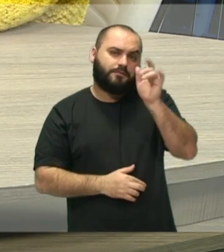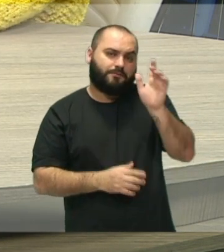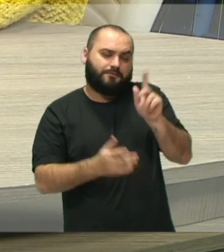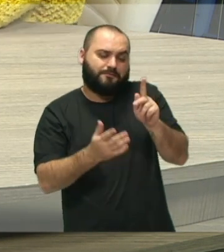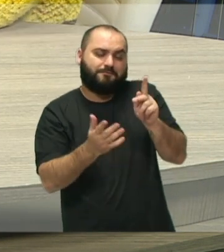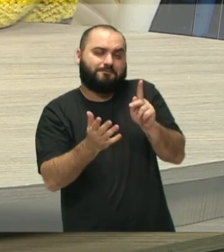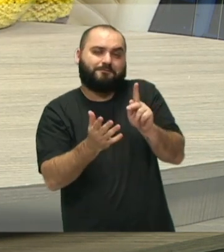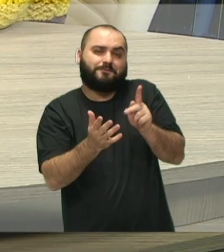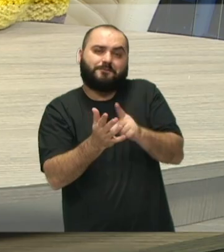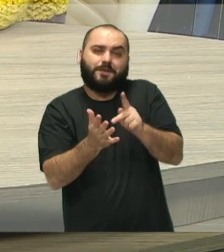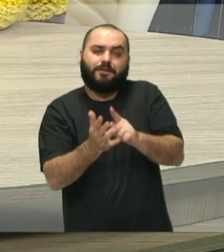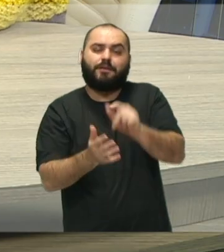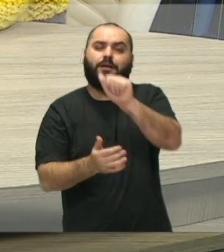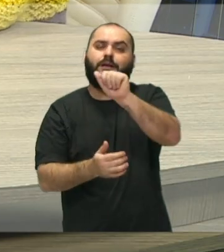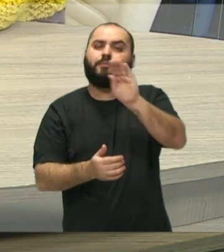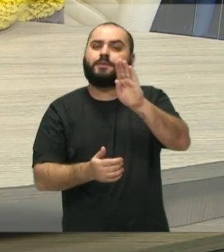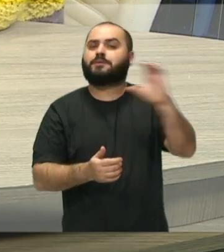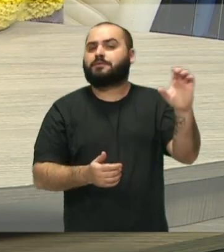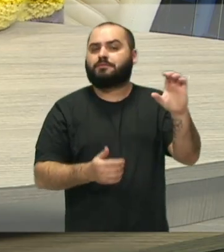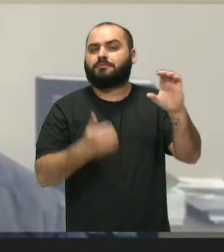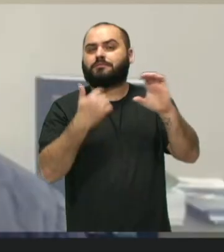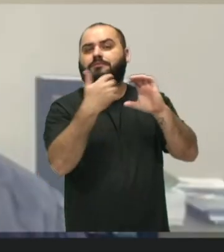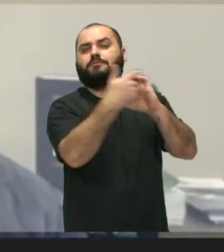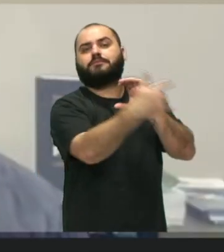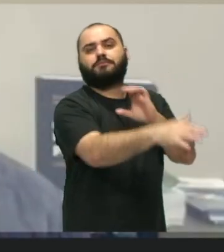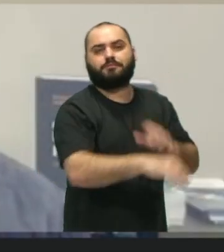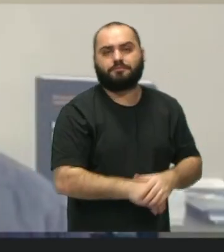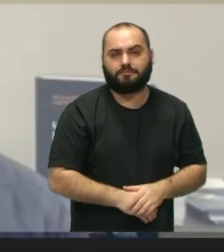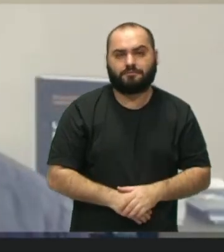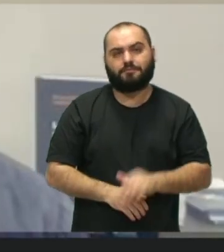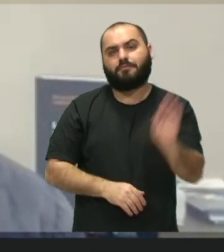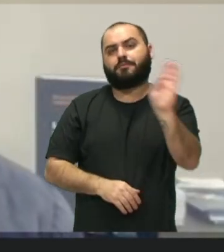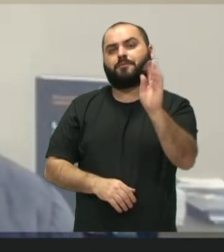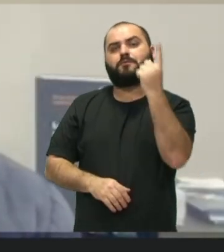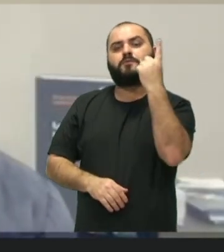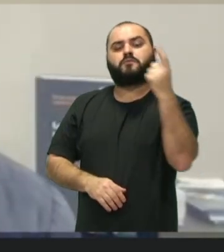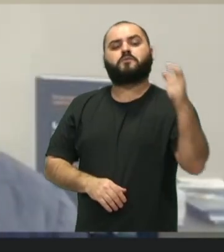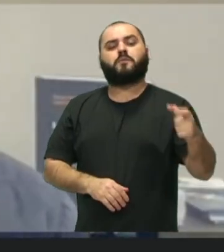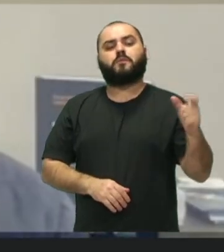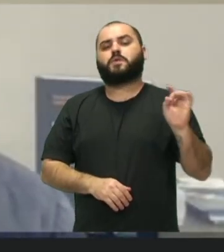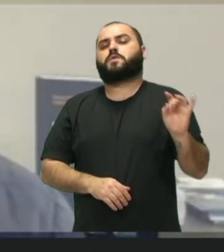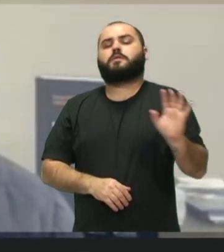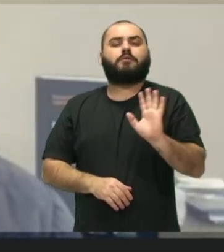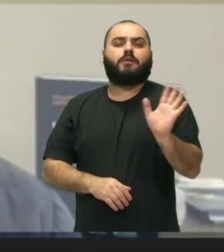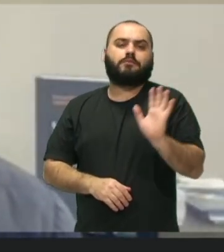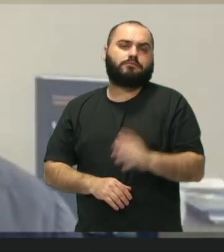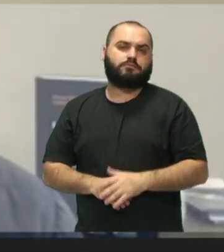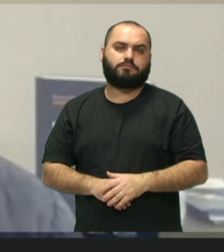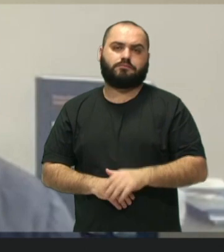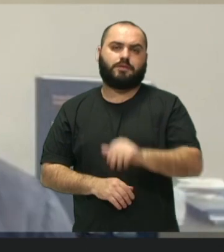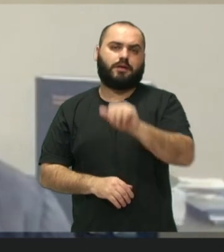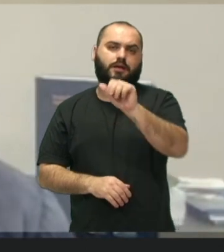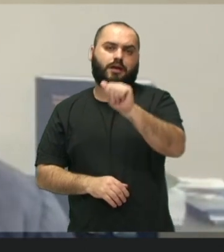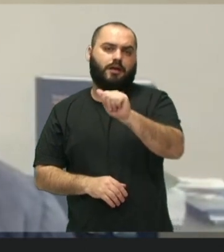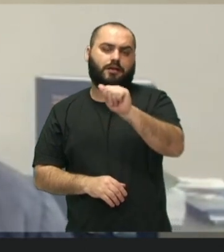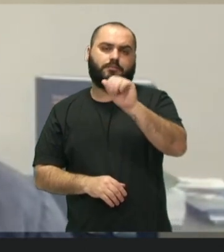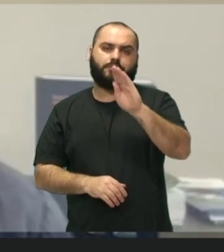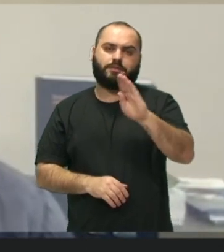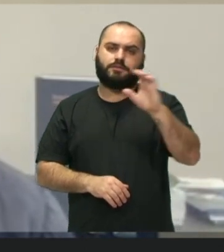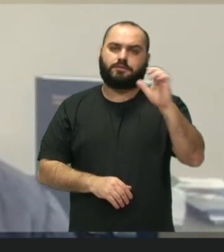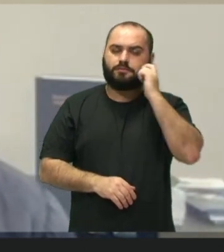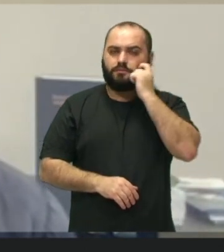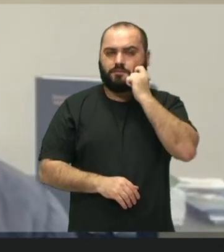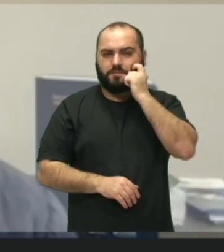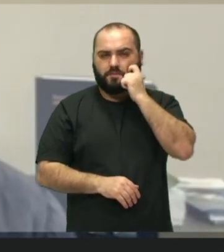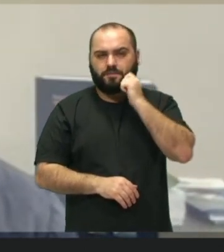divisão que não tem como a gente beneficiar um lado ou outro, né? Mas digamos que ordem de agro, a parte de